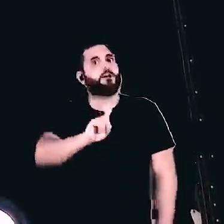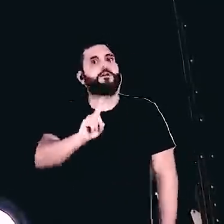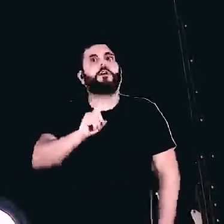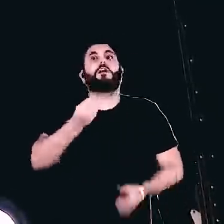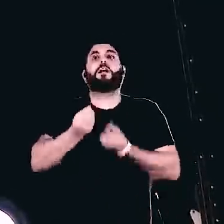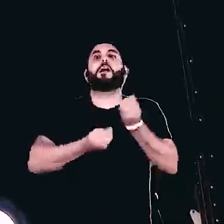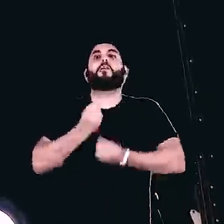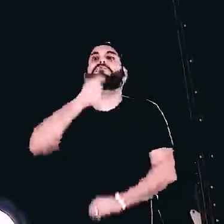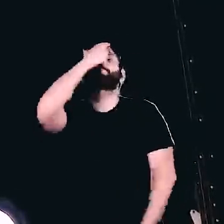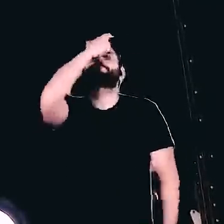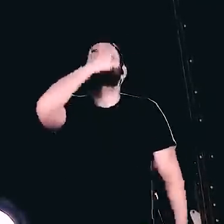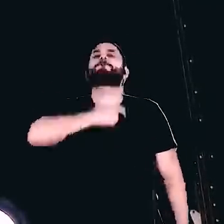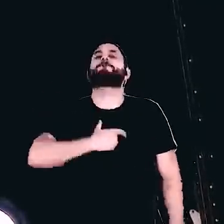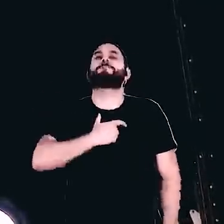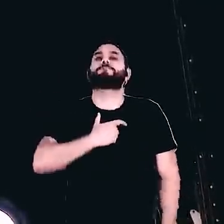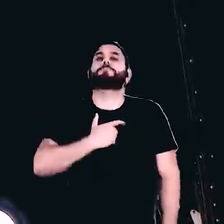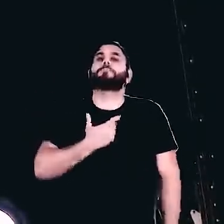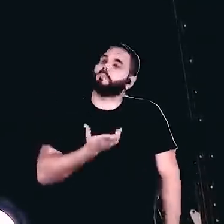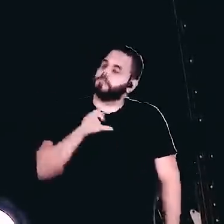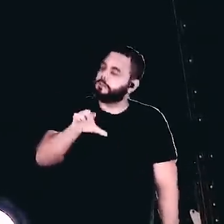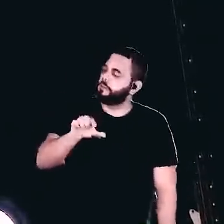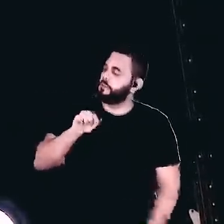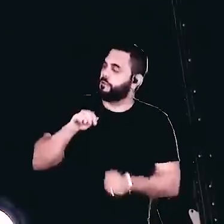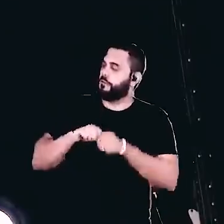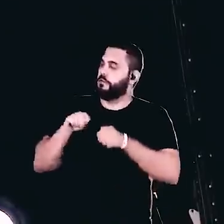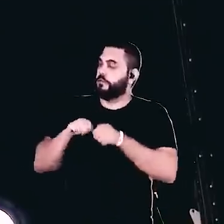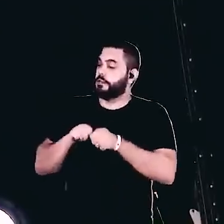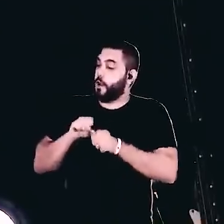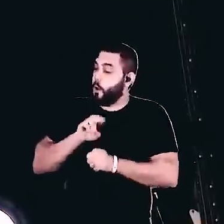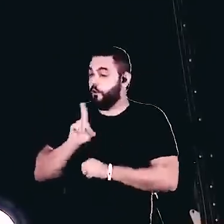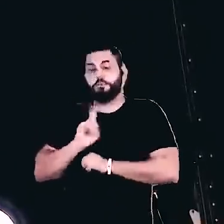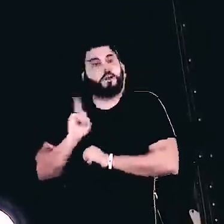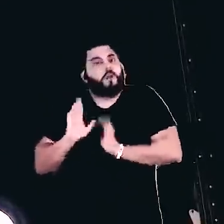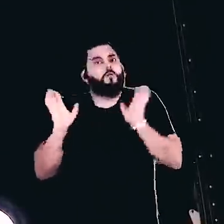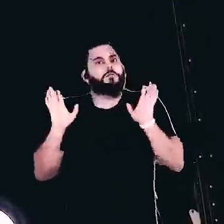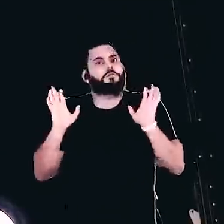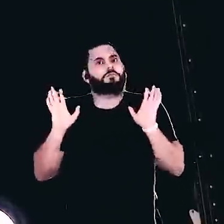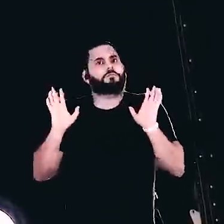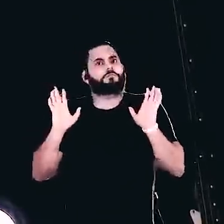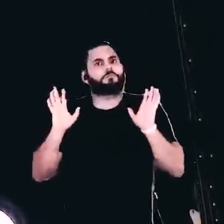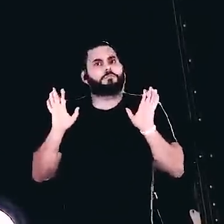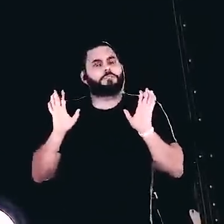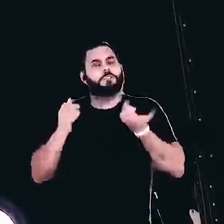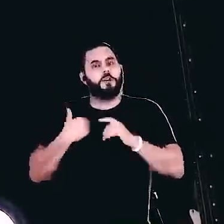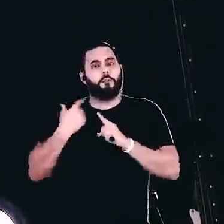você se porta. É o que você escolhe fazer ou não fazer, porque você